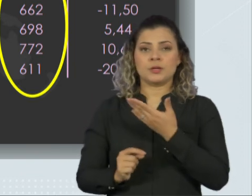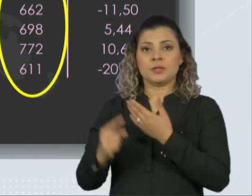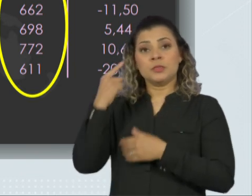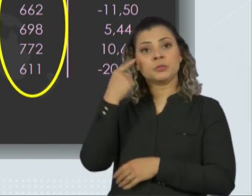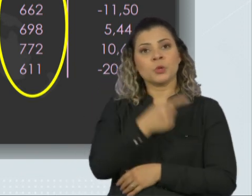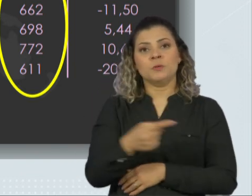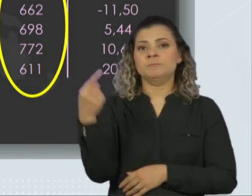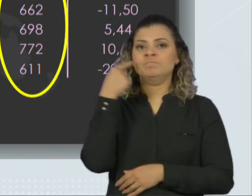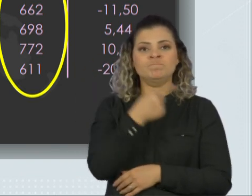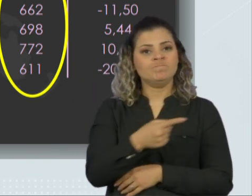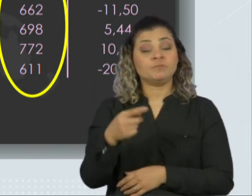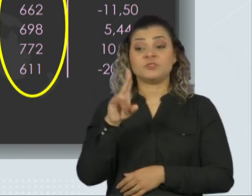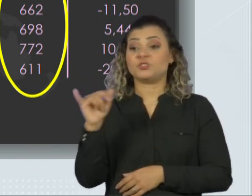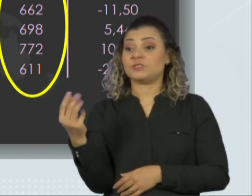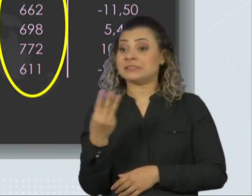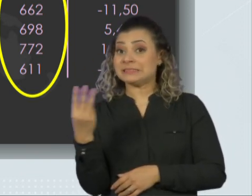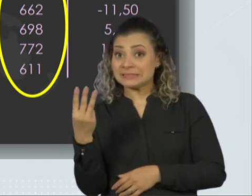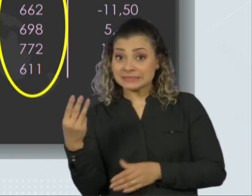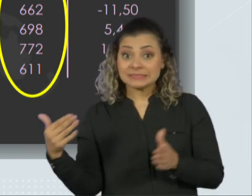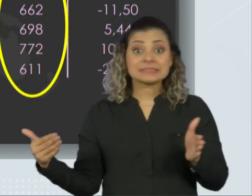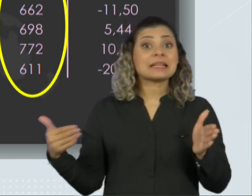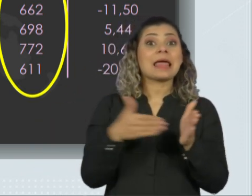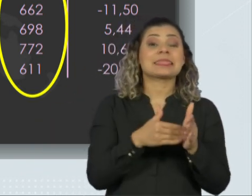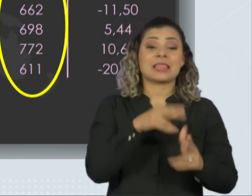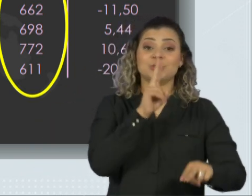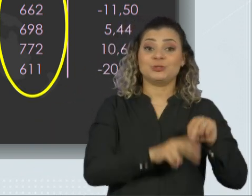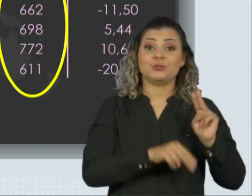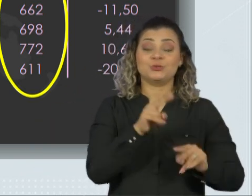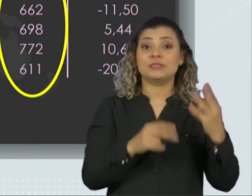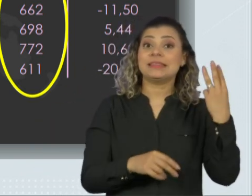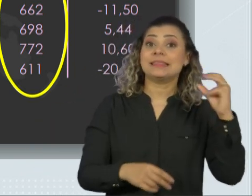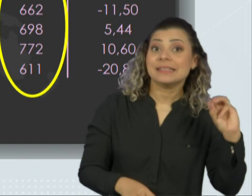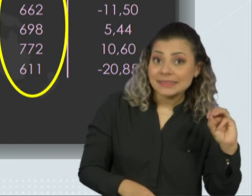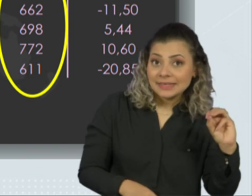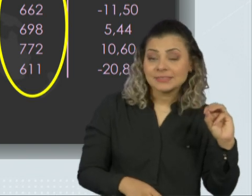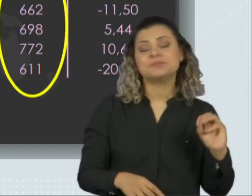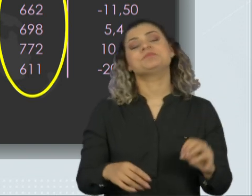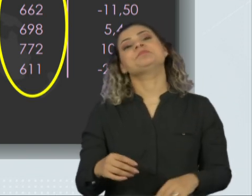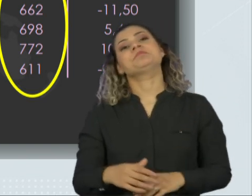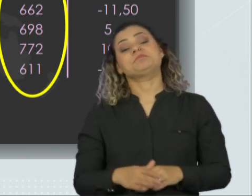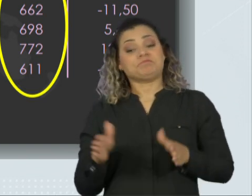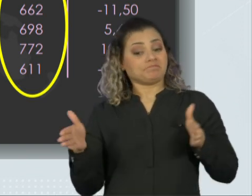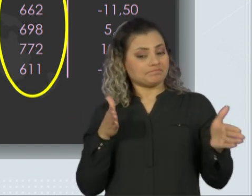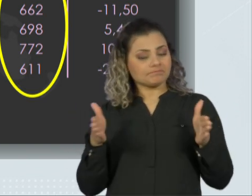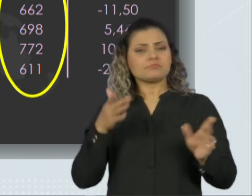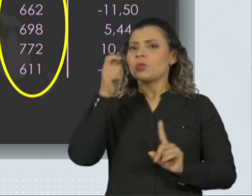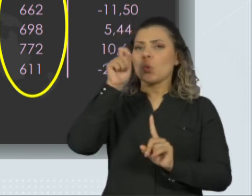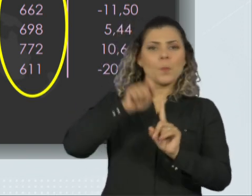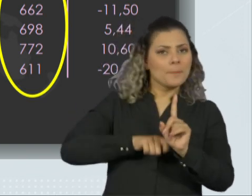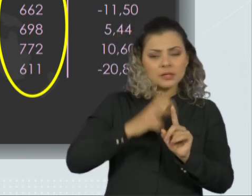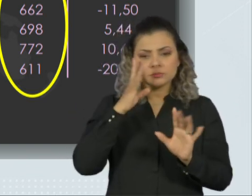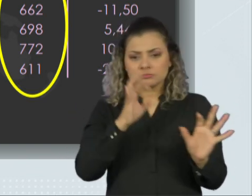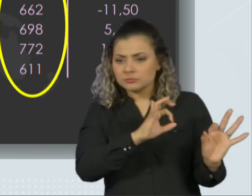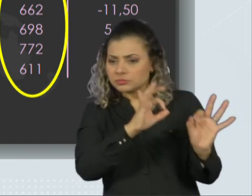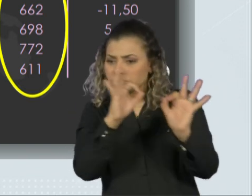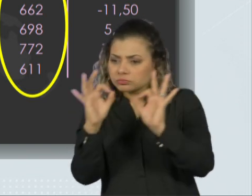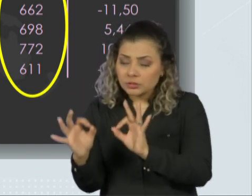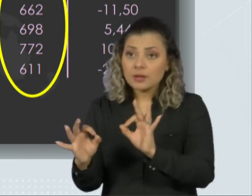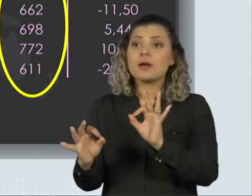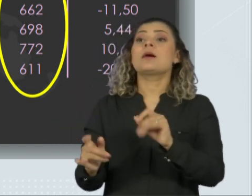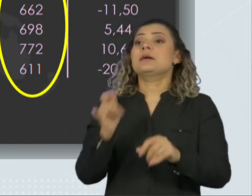semanal, desde a semana 13, desde o início da pandemia, e a gente pode verificar que na capital, que